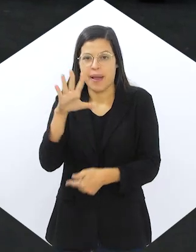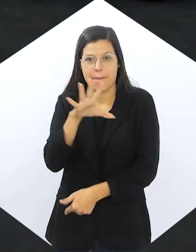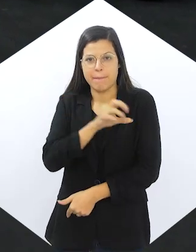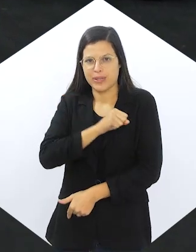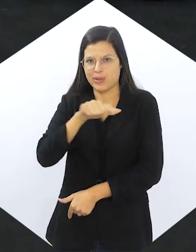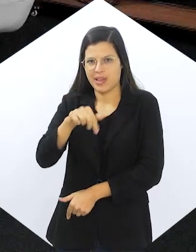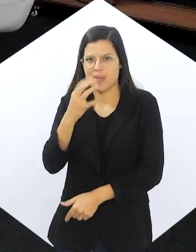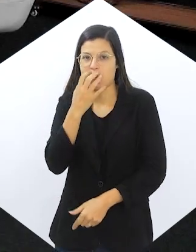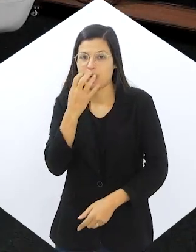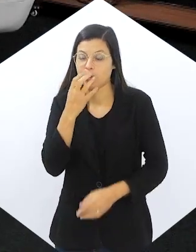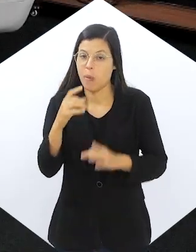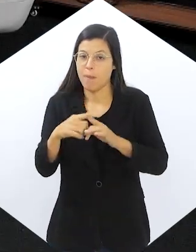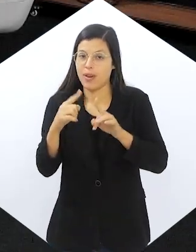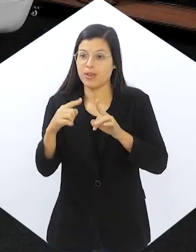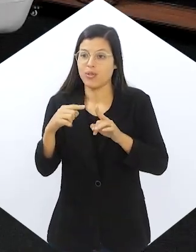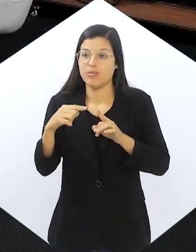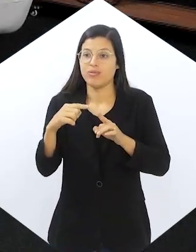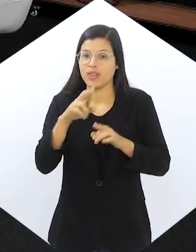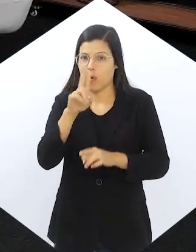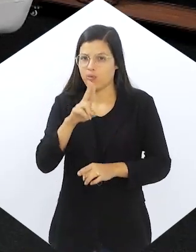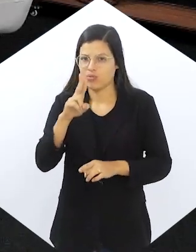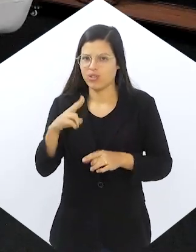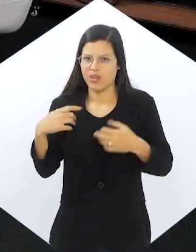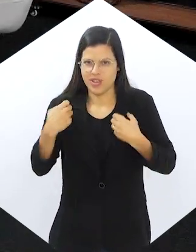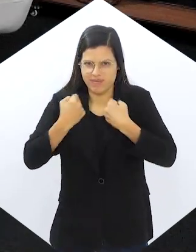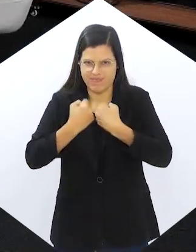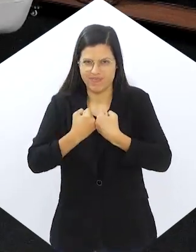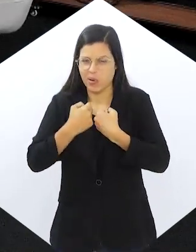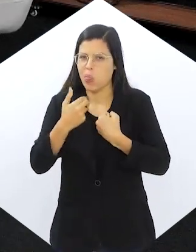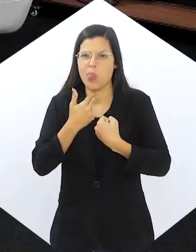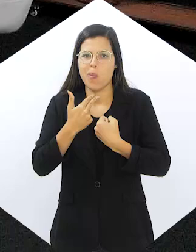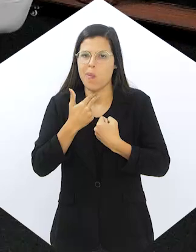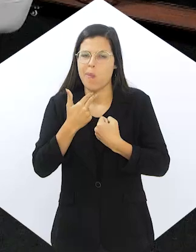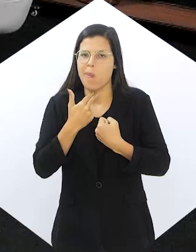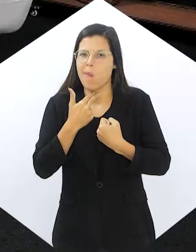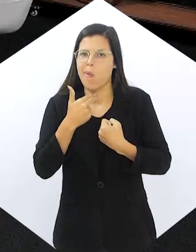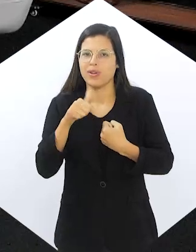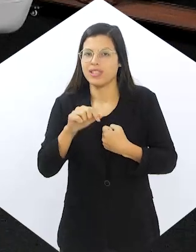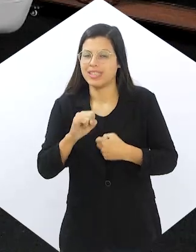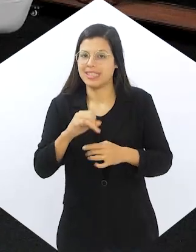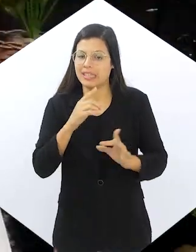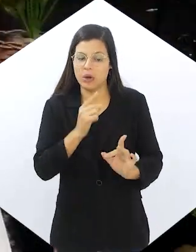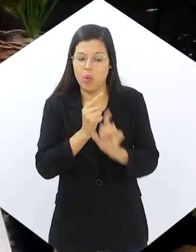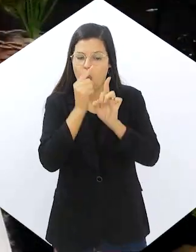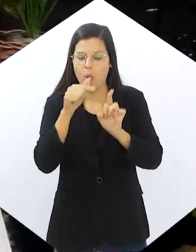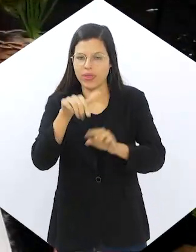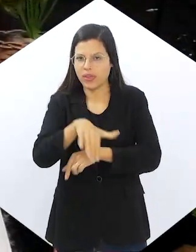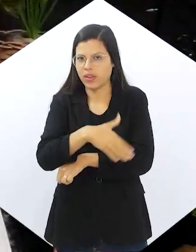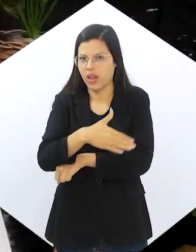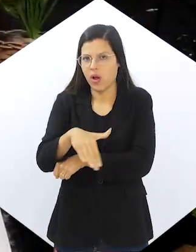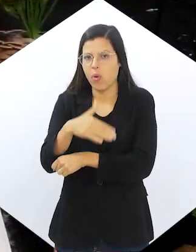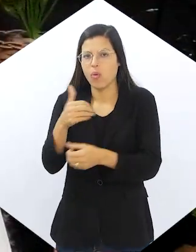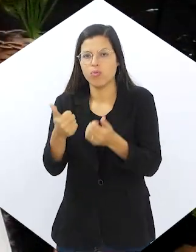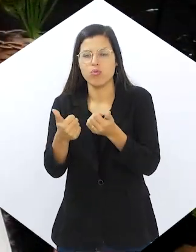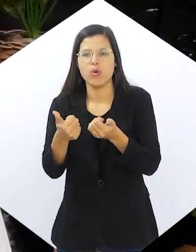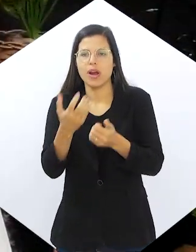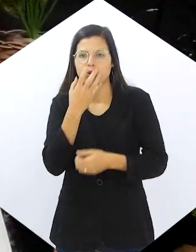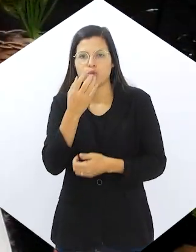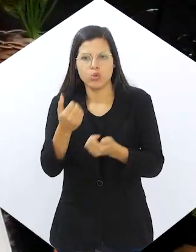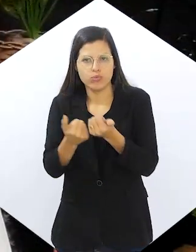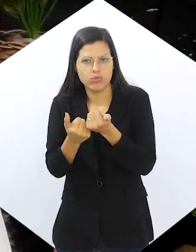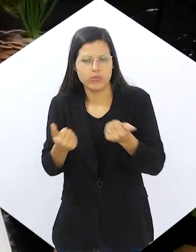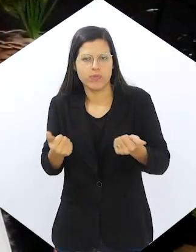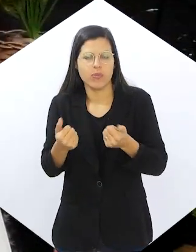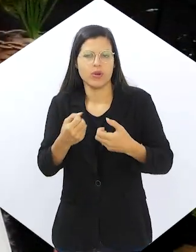ele, é isso? Isso, não pode brincar, não pode interagir. Então, se a gente encontra um cachorro com um colete, sendo de suporte emocional ou até para uma